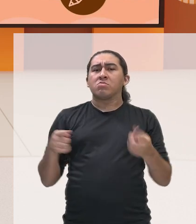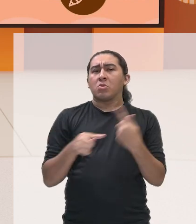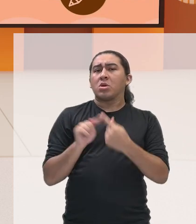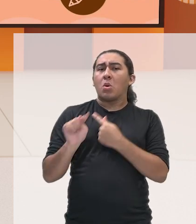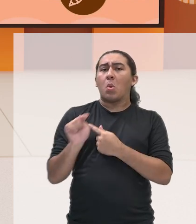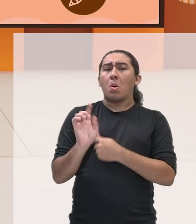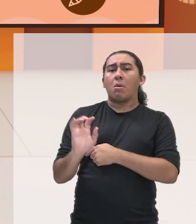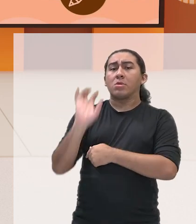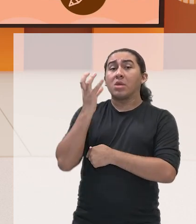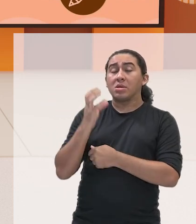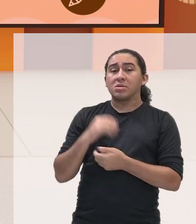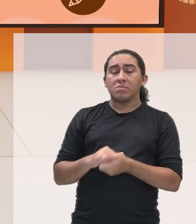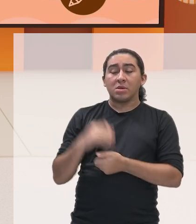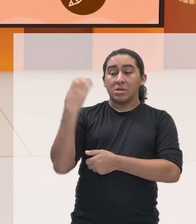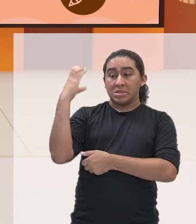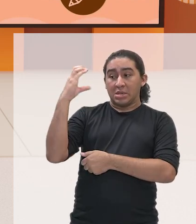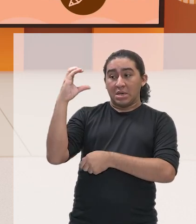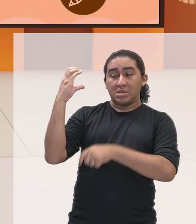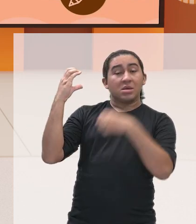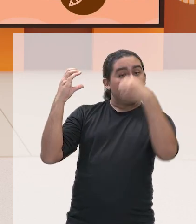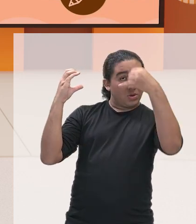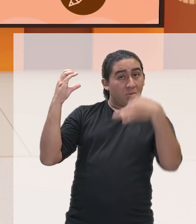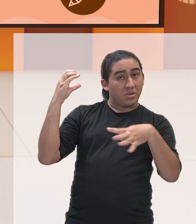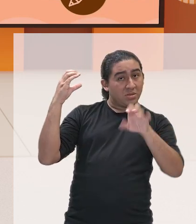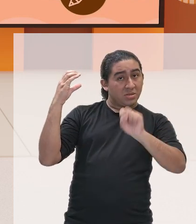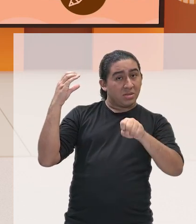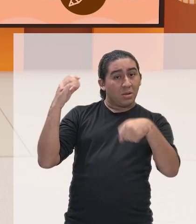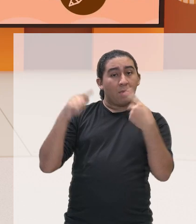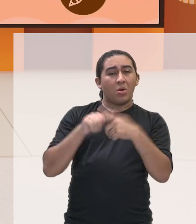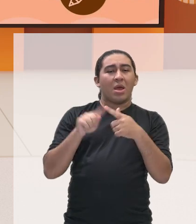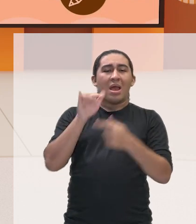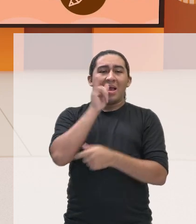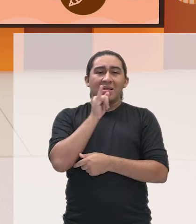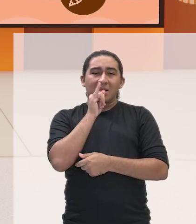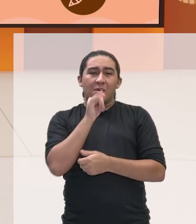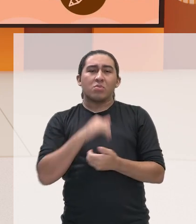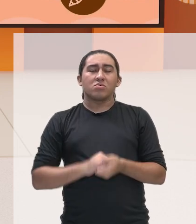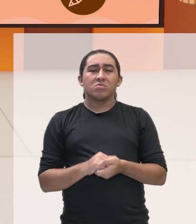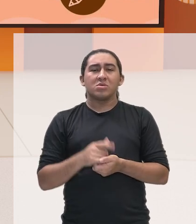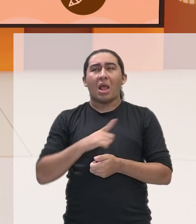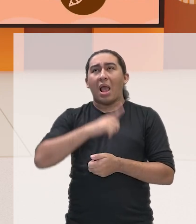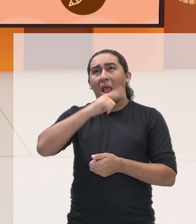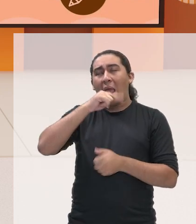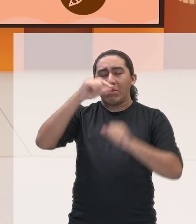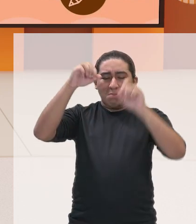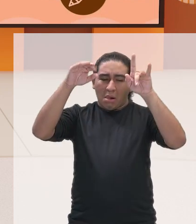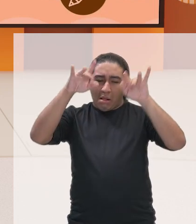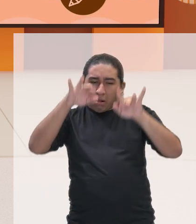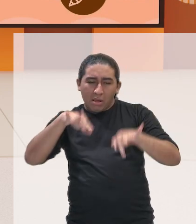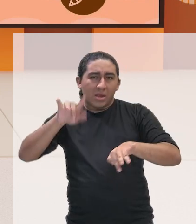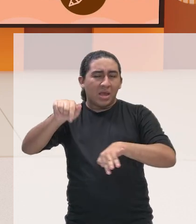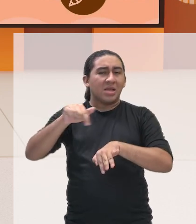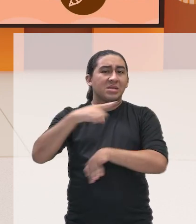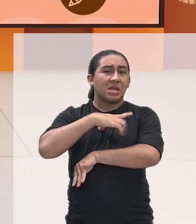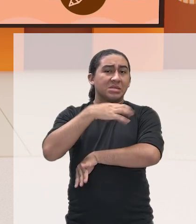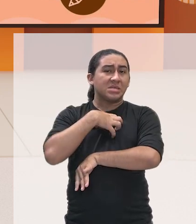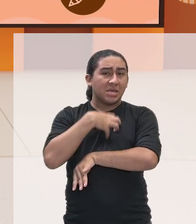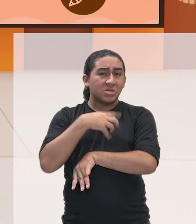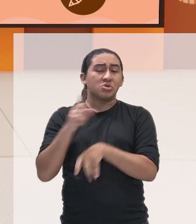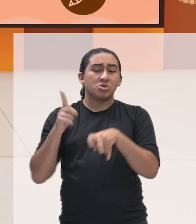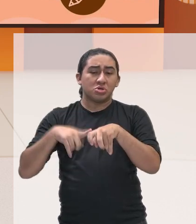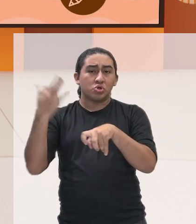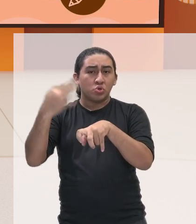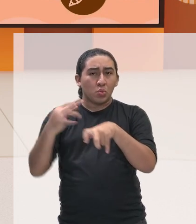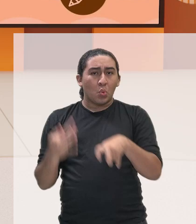isso? A ciência pode até explicar, porque a umidade pode fazer com que o joelho dele doa, né? Então, chove. Então,